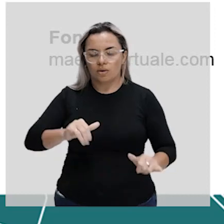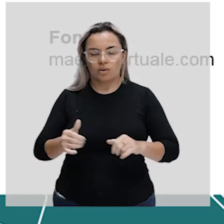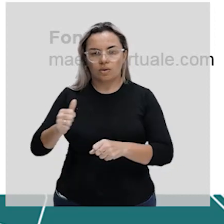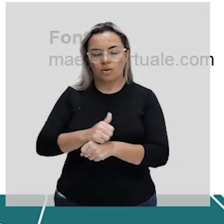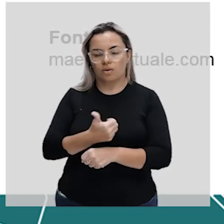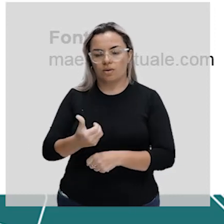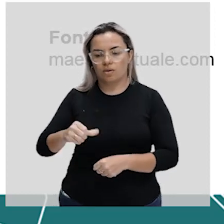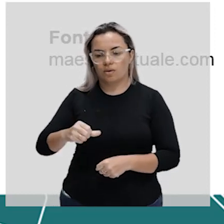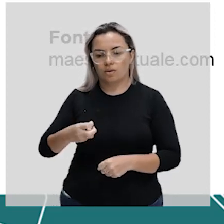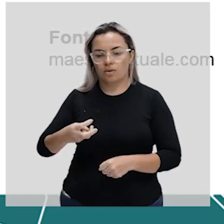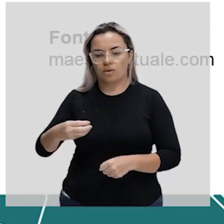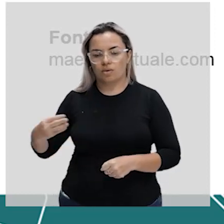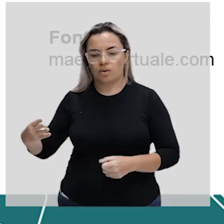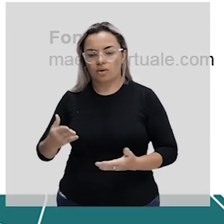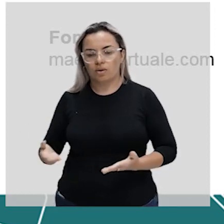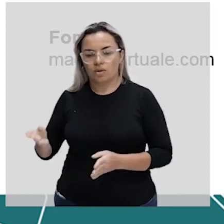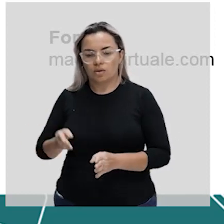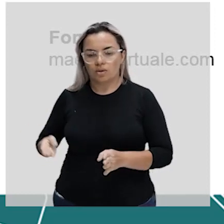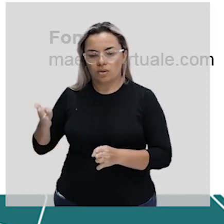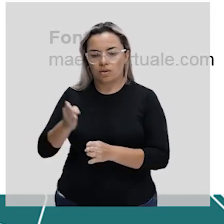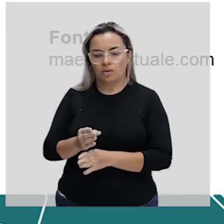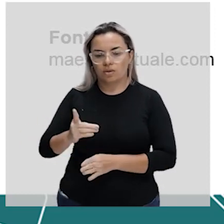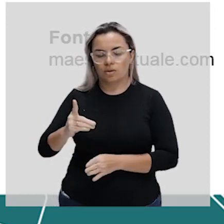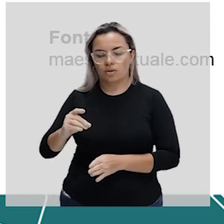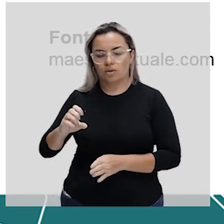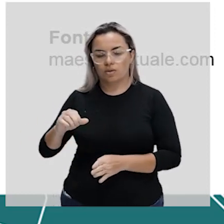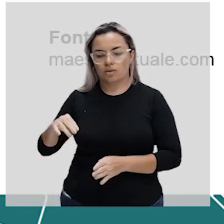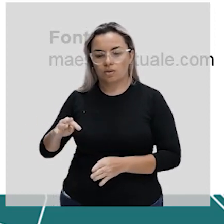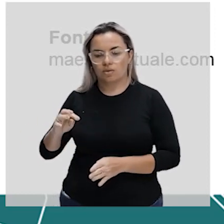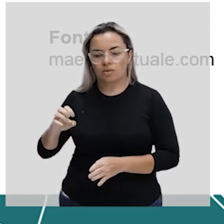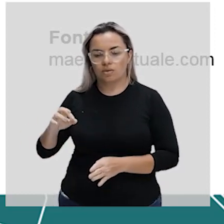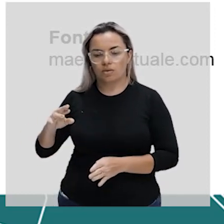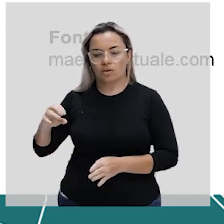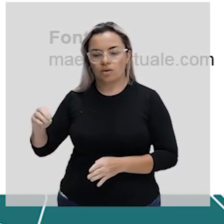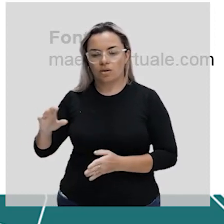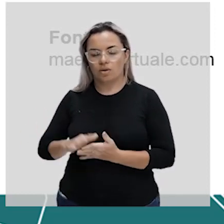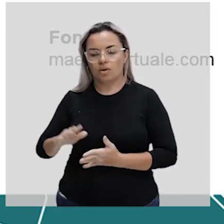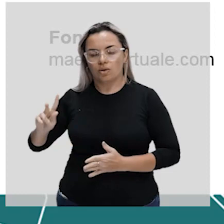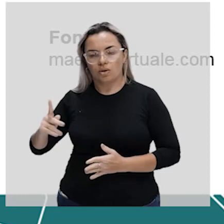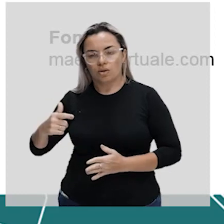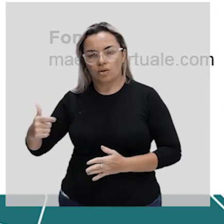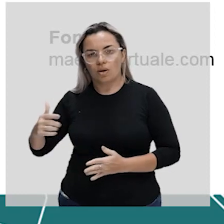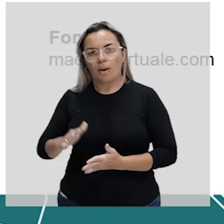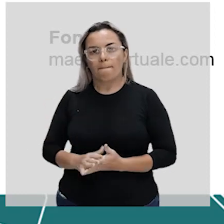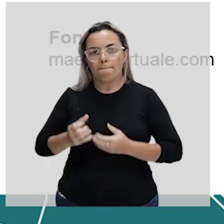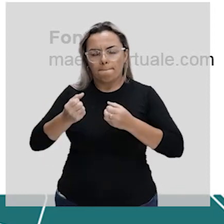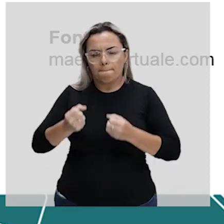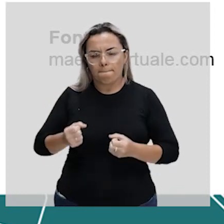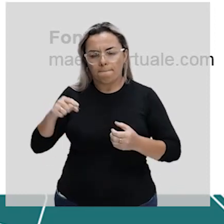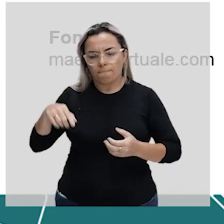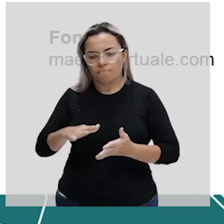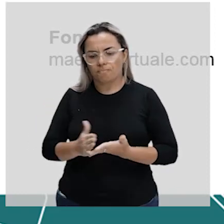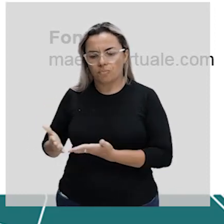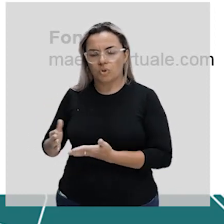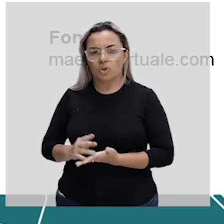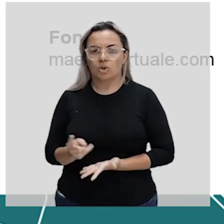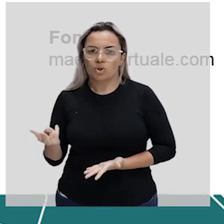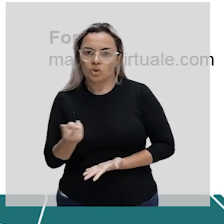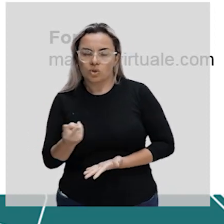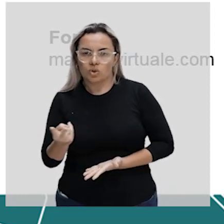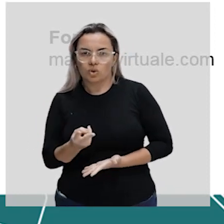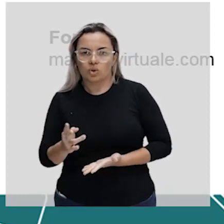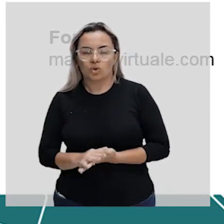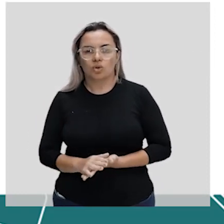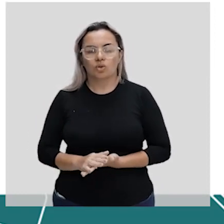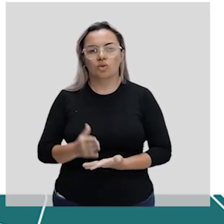conhecido como hidrogênio pesado. Então, são dois caras muito importantes ali que ajudaram a desenvolver